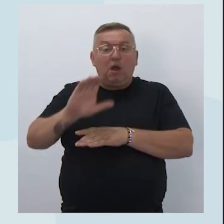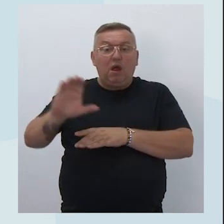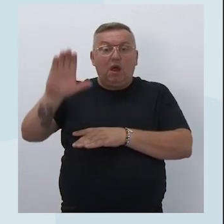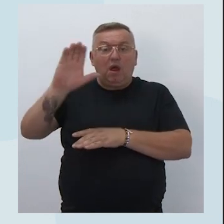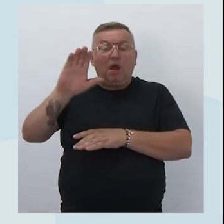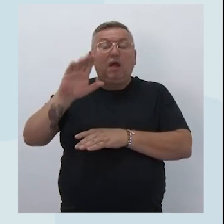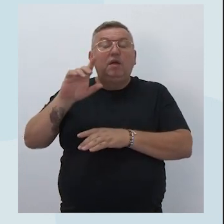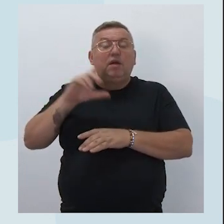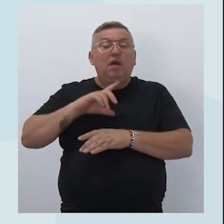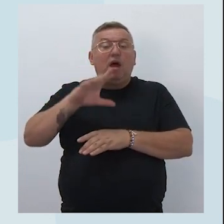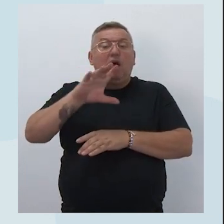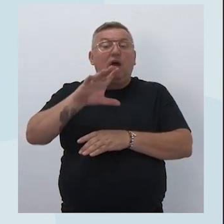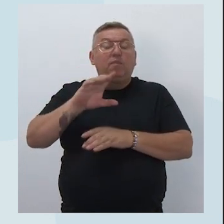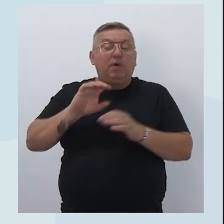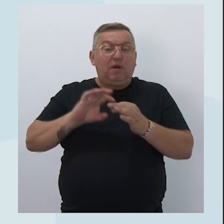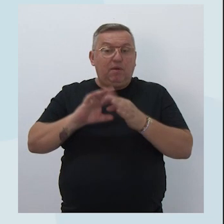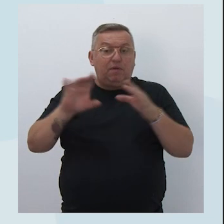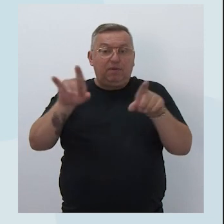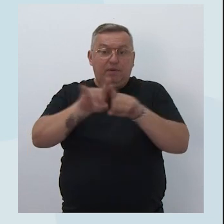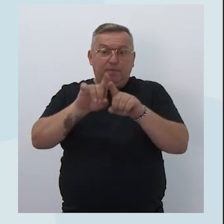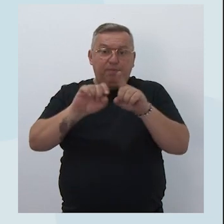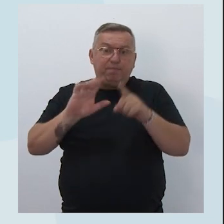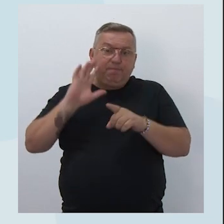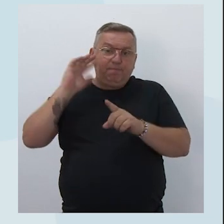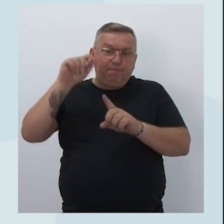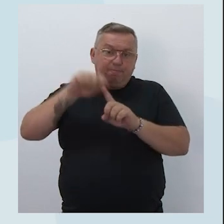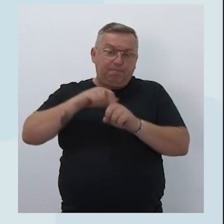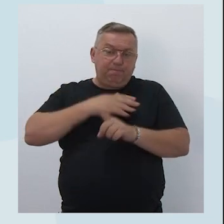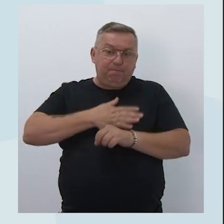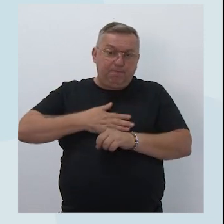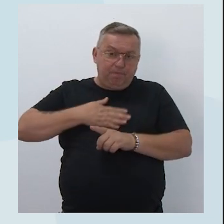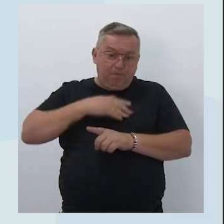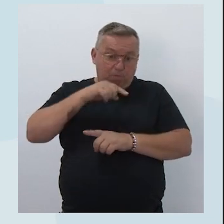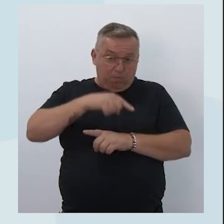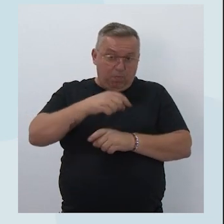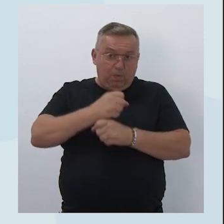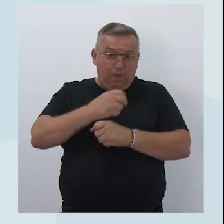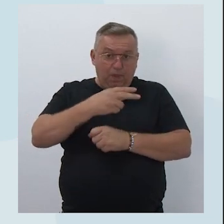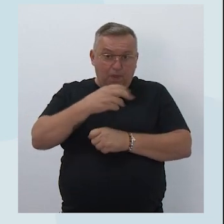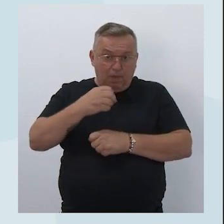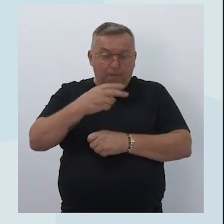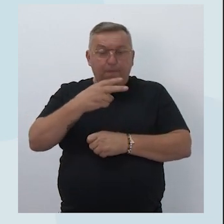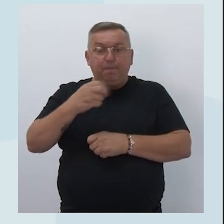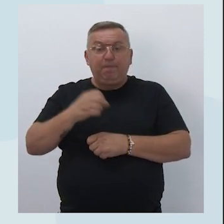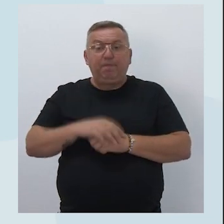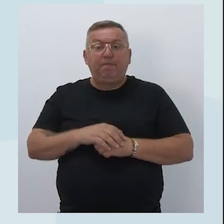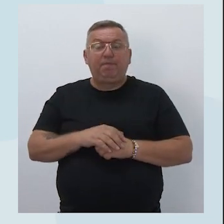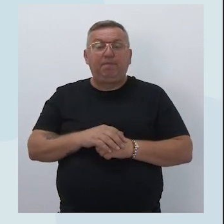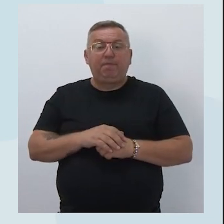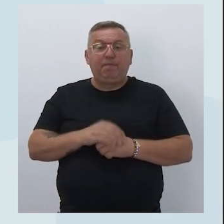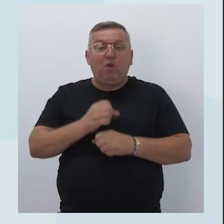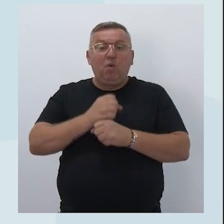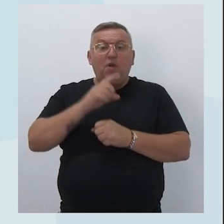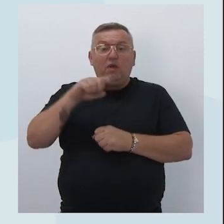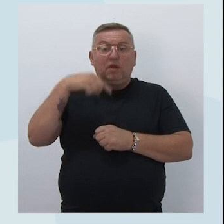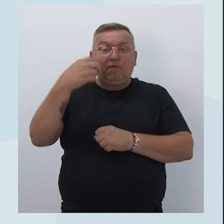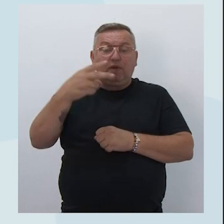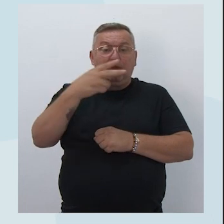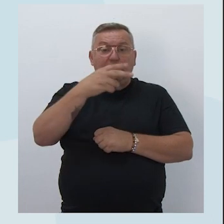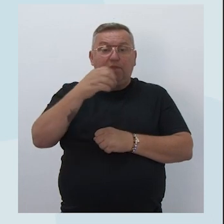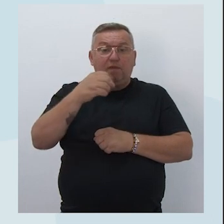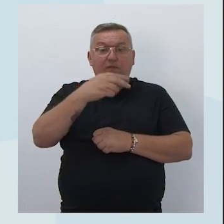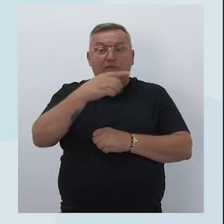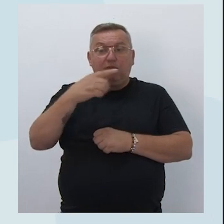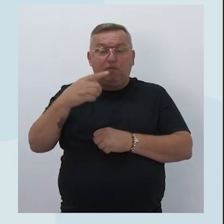e após a homologação que aconteceu em agosto desse ano. E a partir do ano que vem,